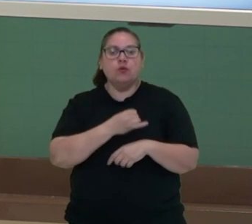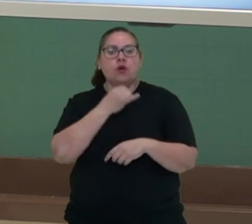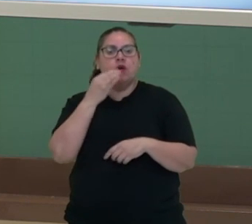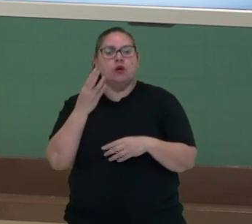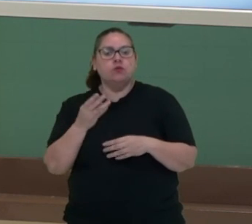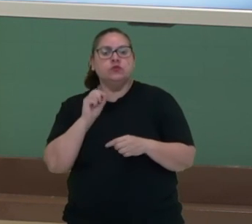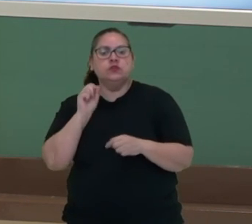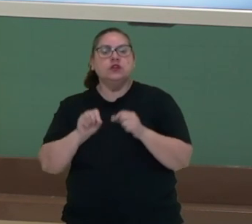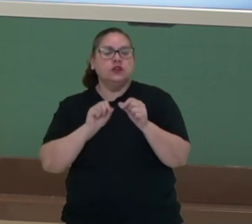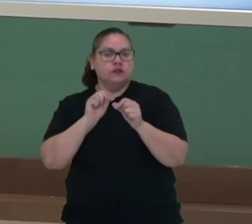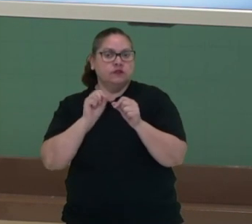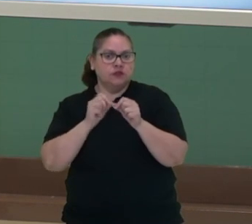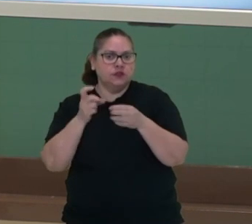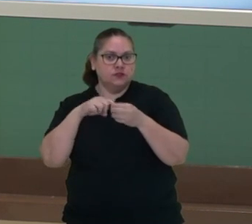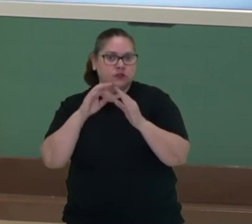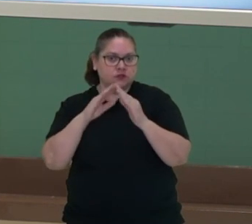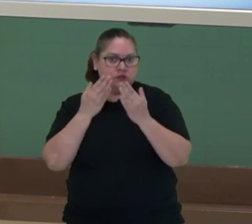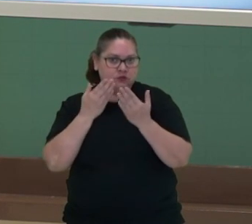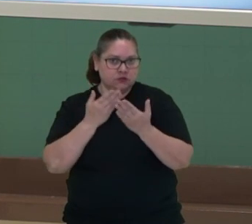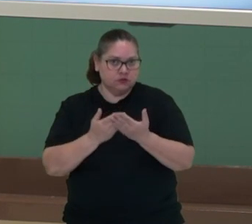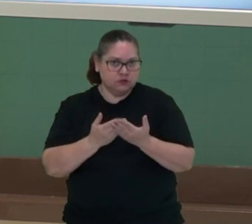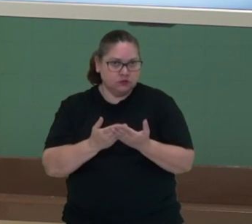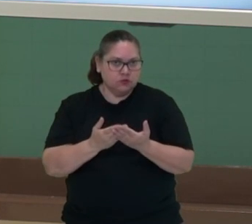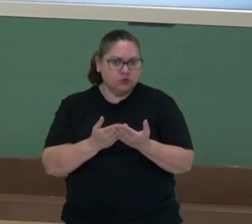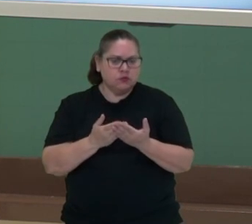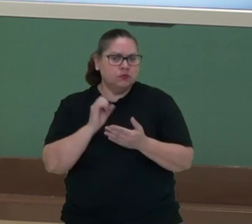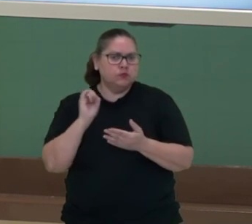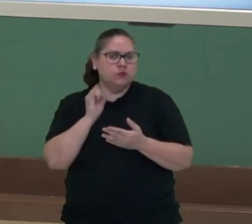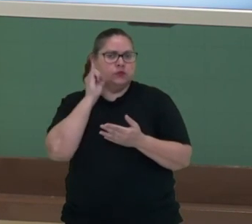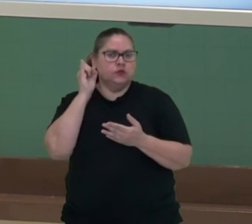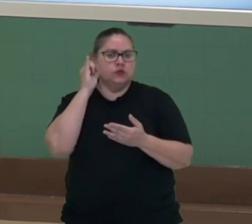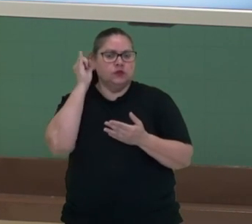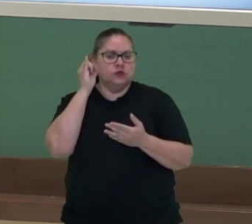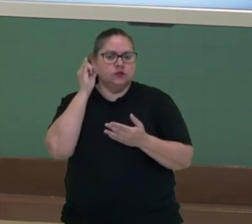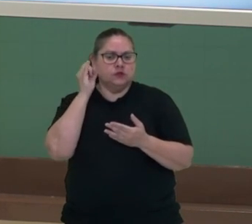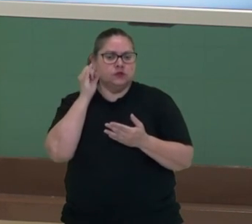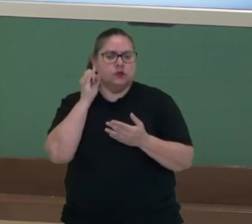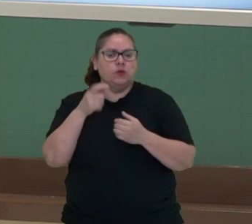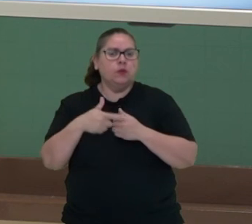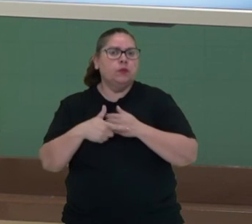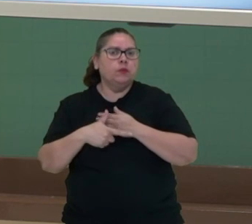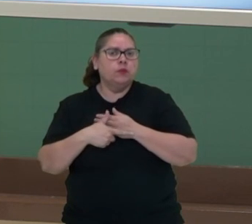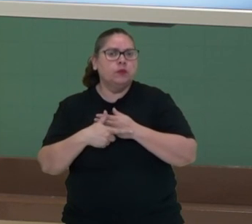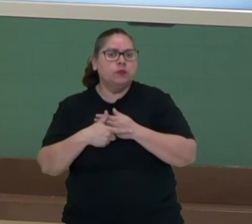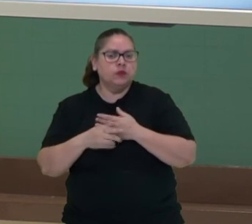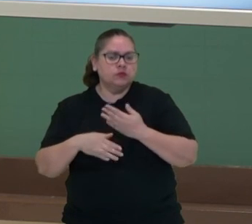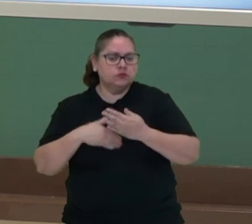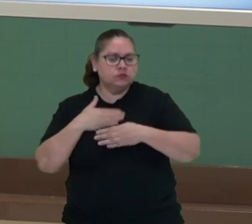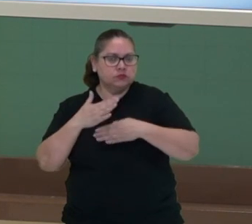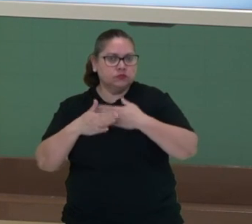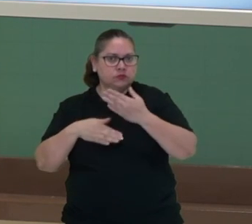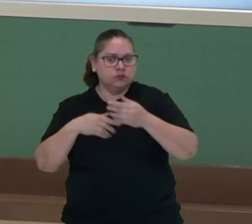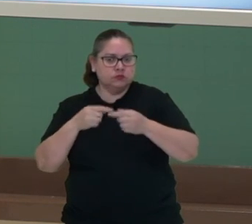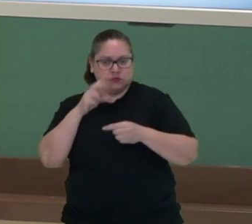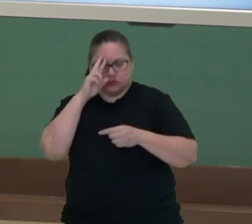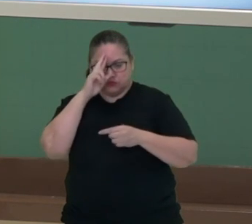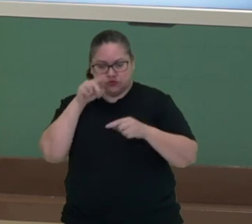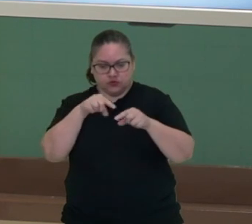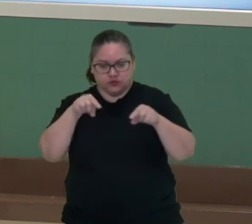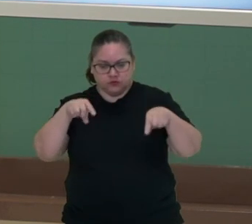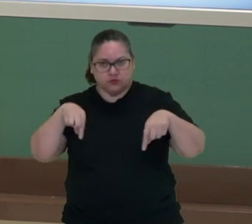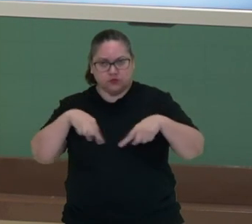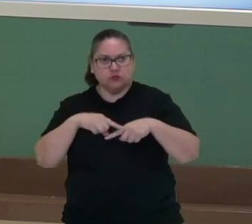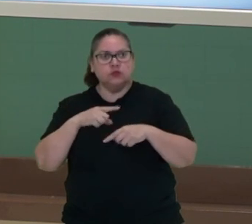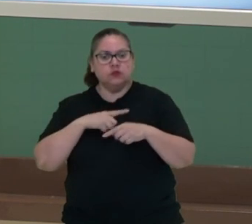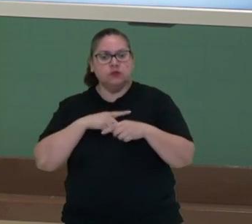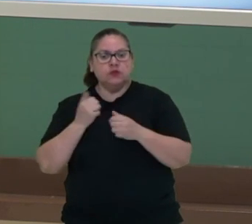as atribuições do chefe de turma, a importância do papel desenvolvido pelo chefe de turma, como também